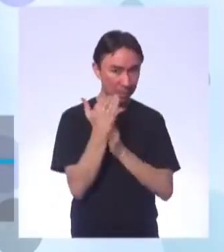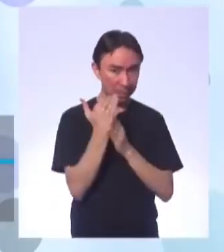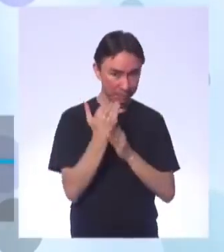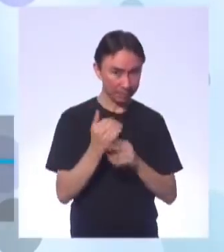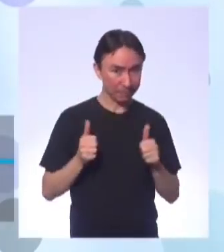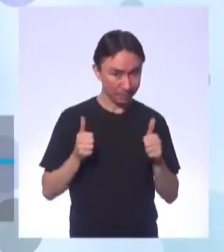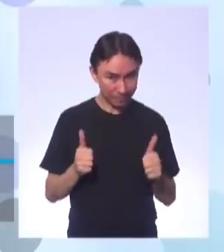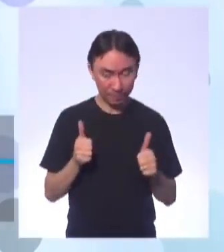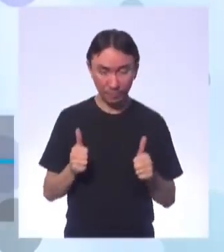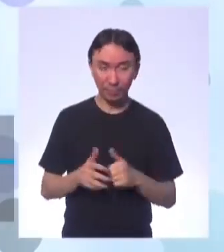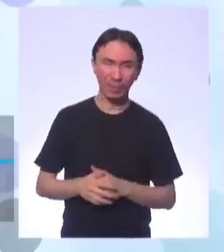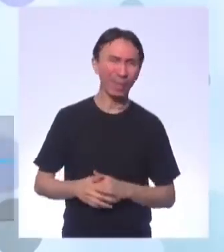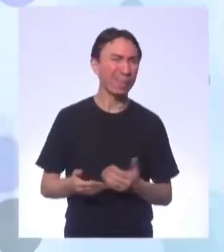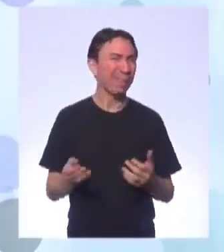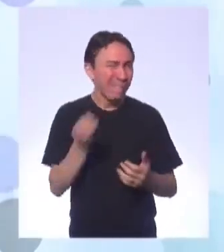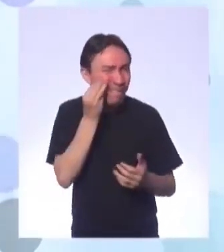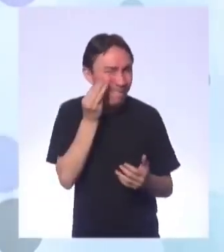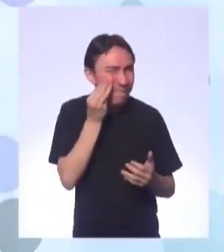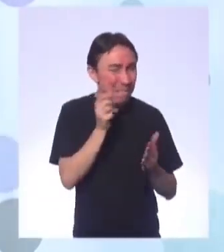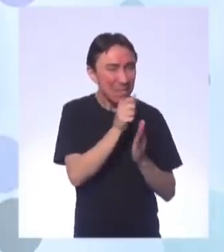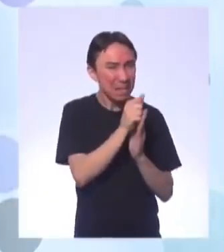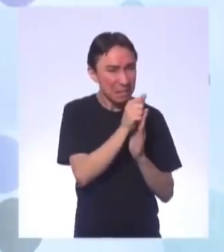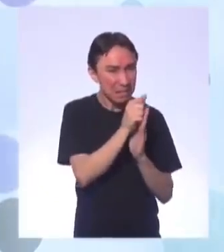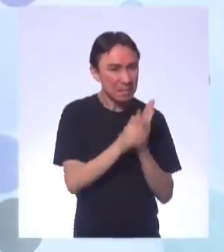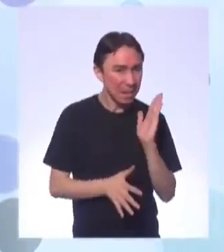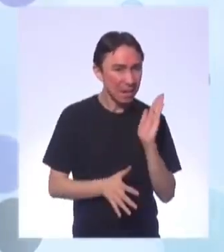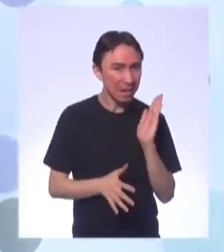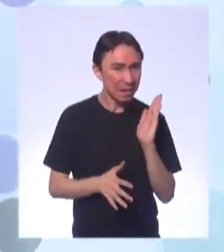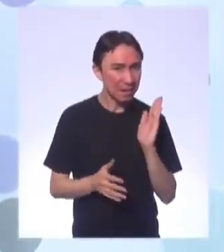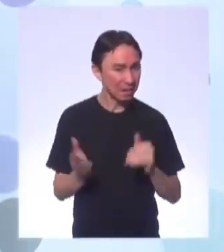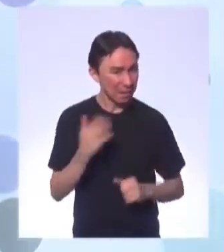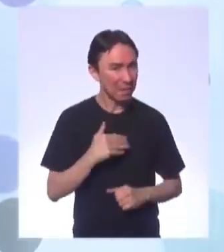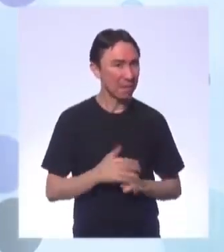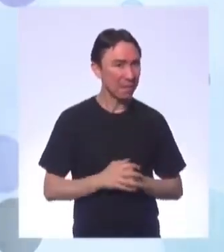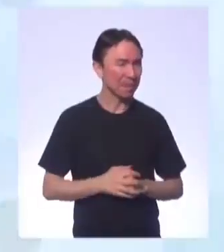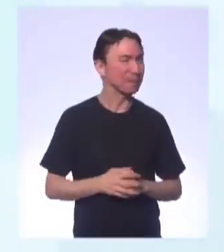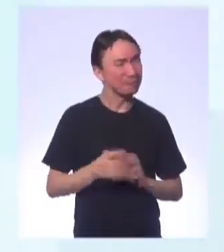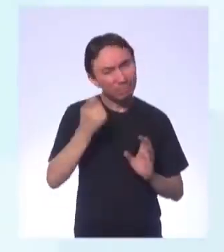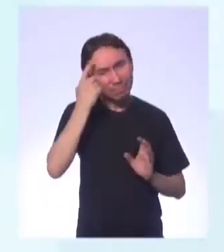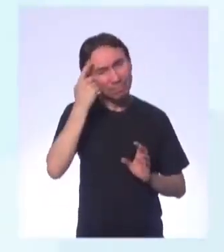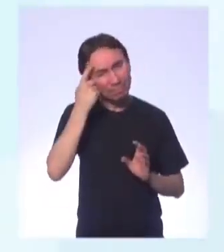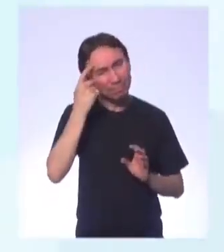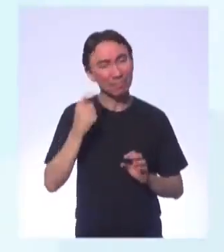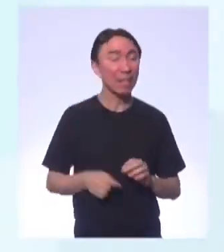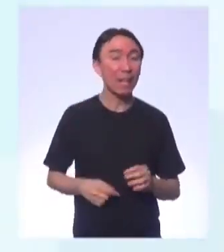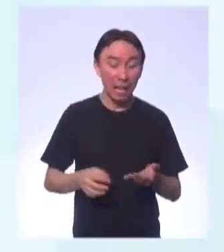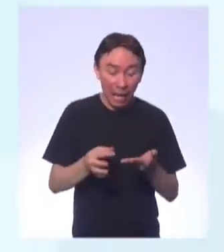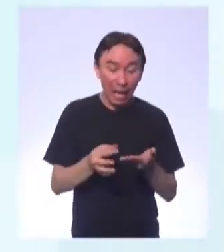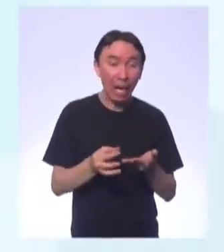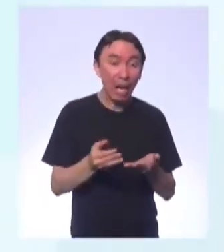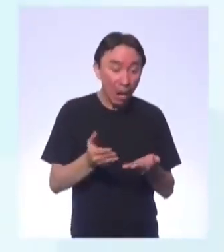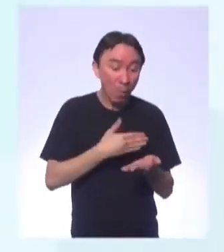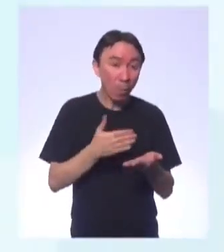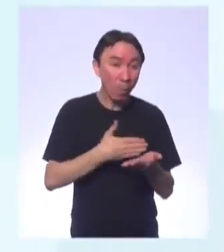Vamos tentar então uma atividade aí eu pensando na seguinte ideia não tem lá no caderno e aí eu queria fazer com vocês